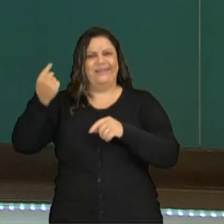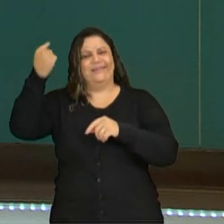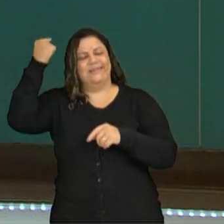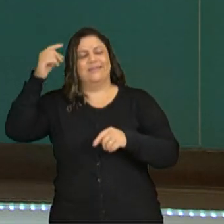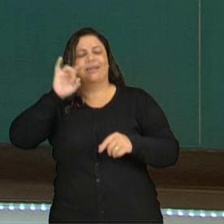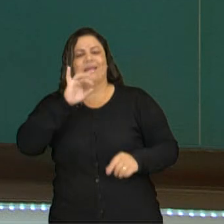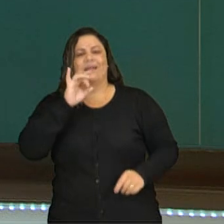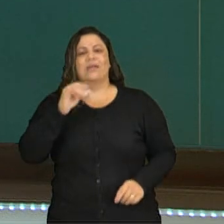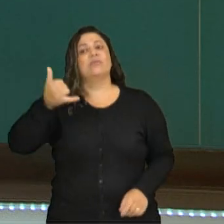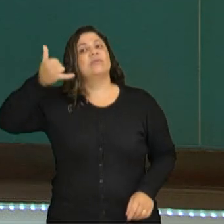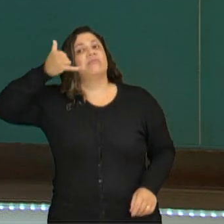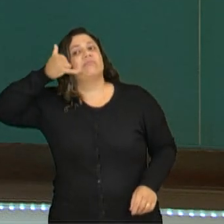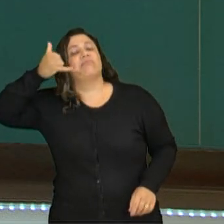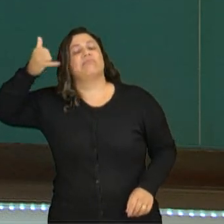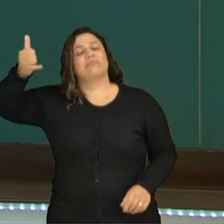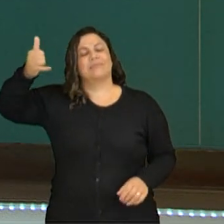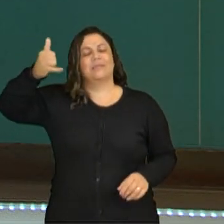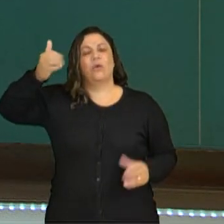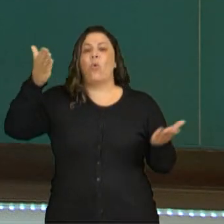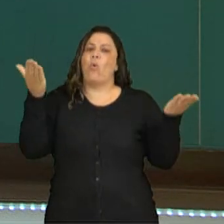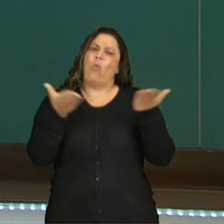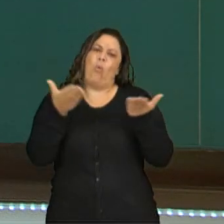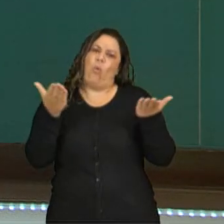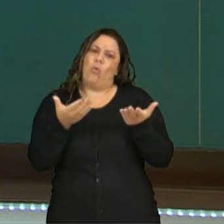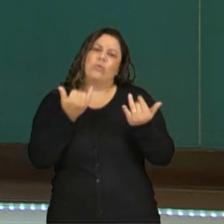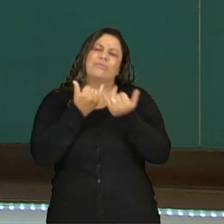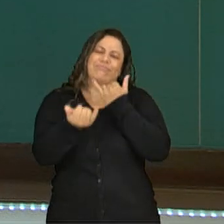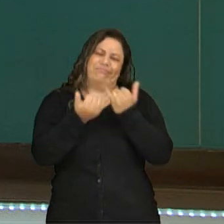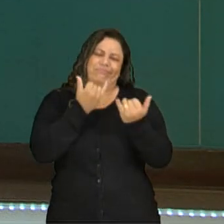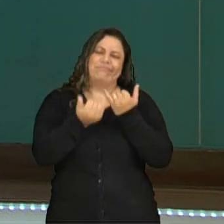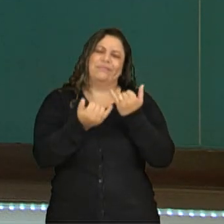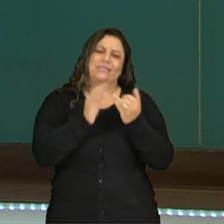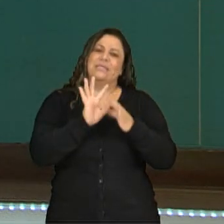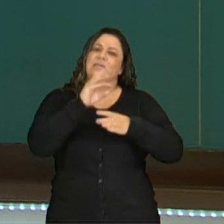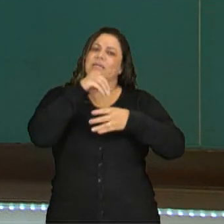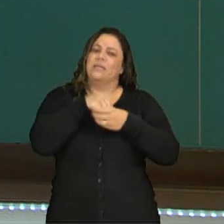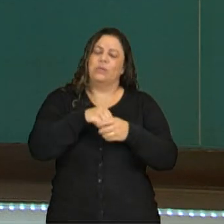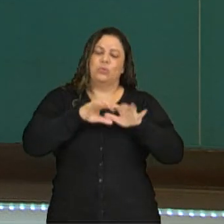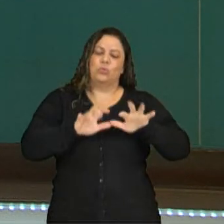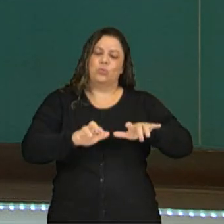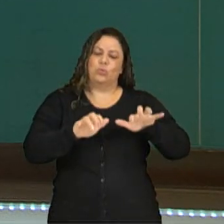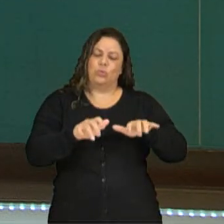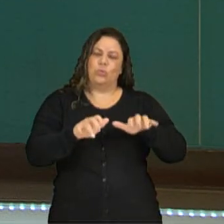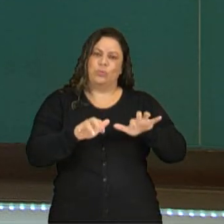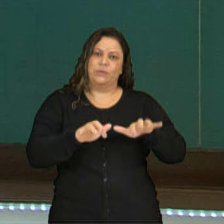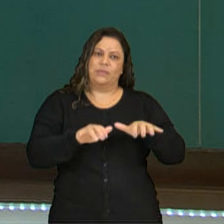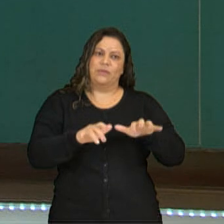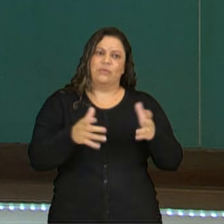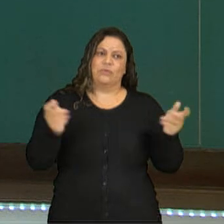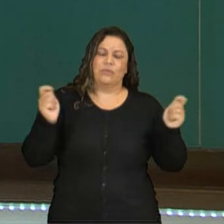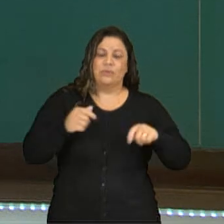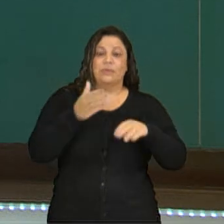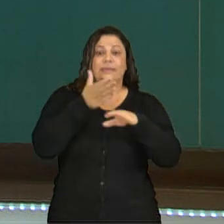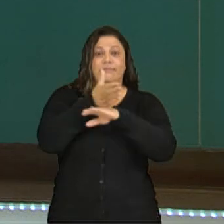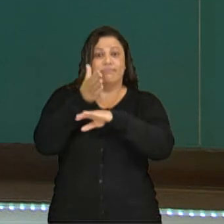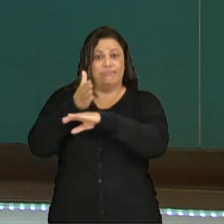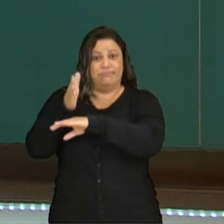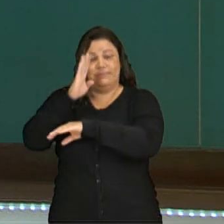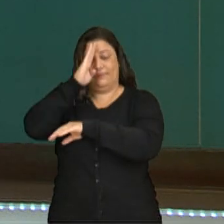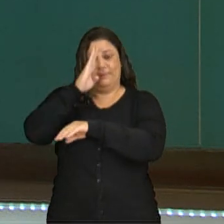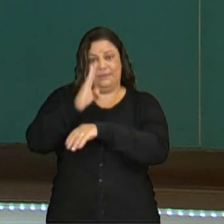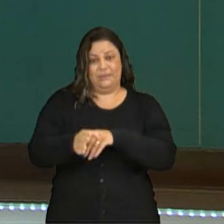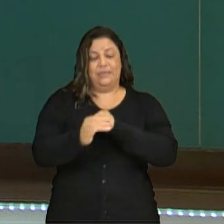telefone móvel, hoje ele é praticamente um computador móvel, que nos dá acesso